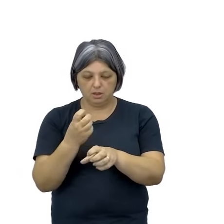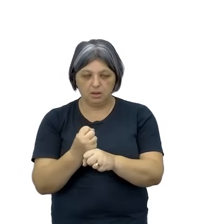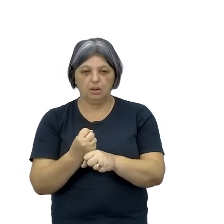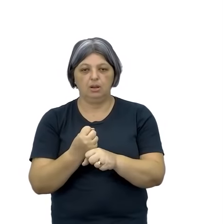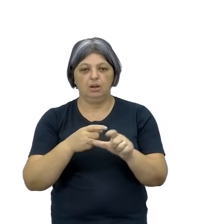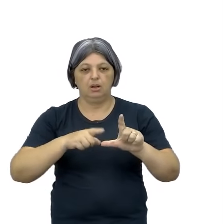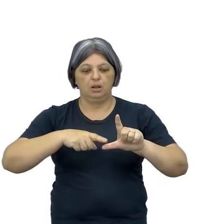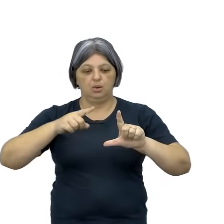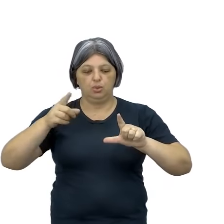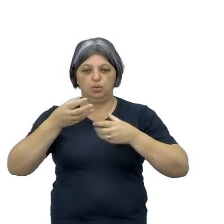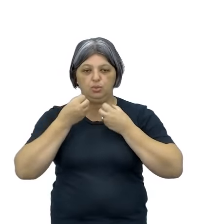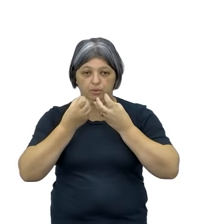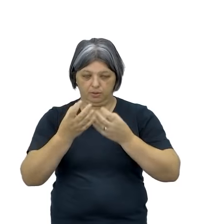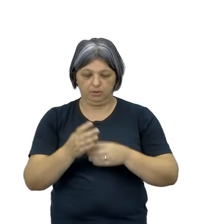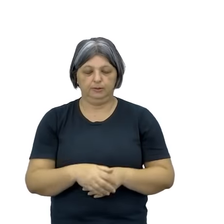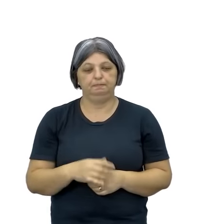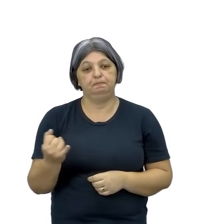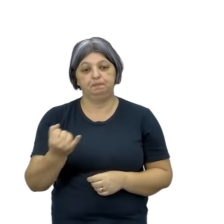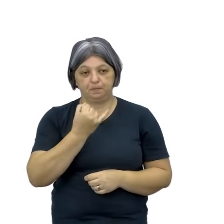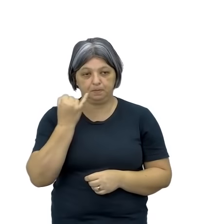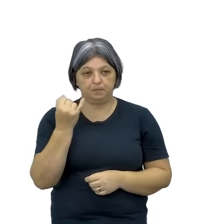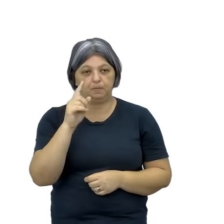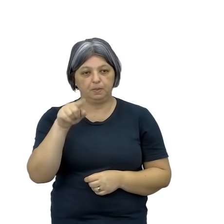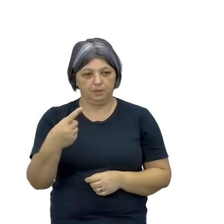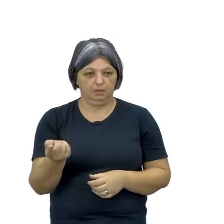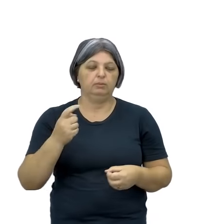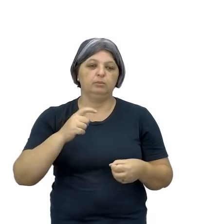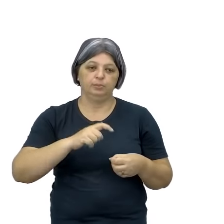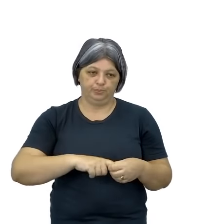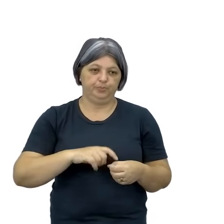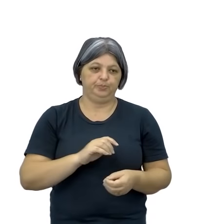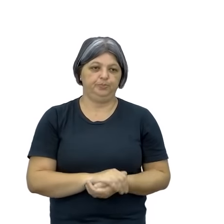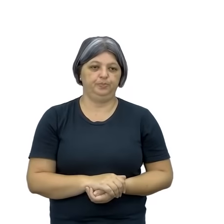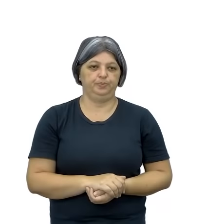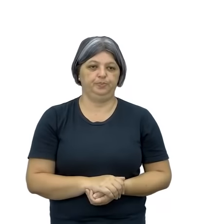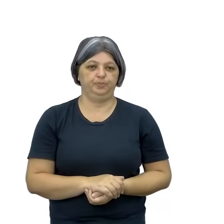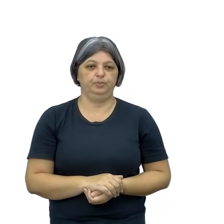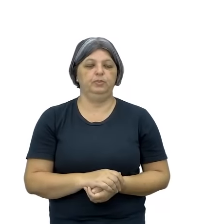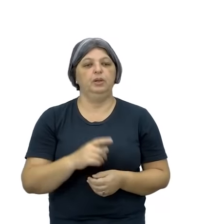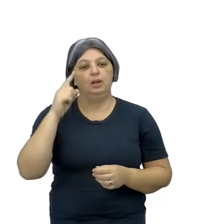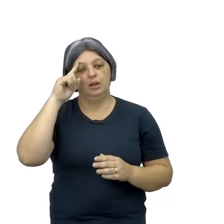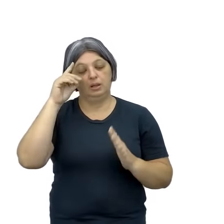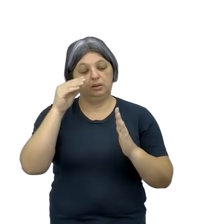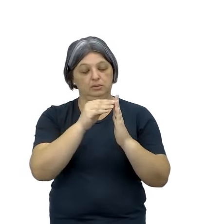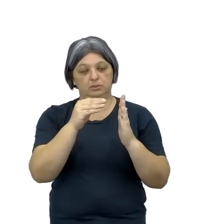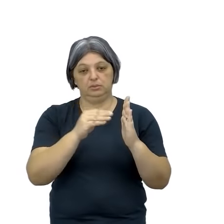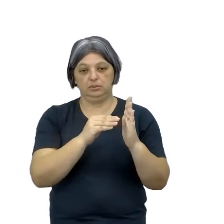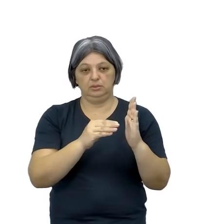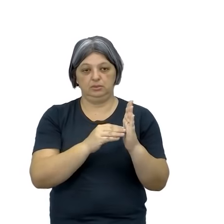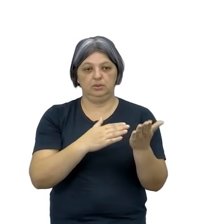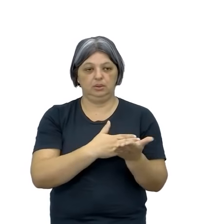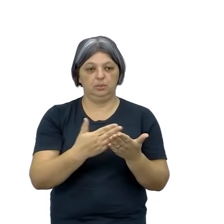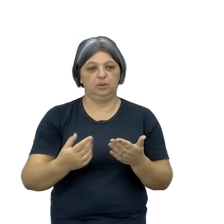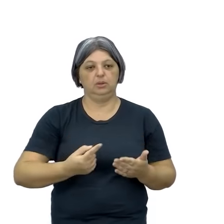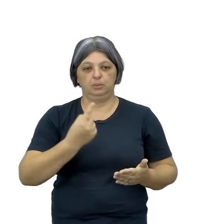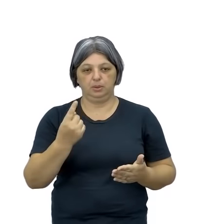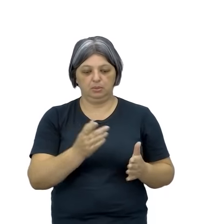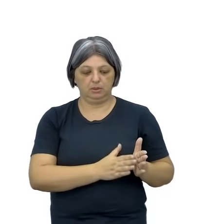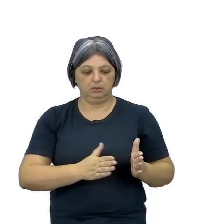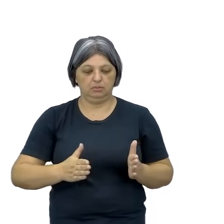importante sempre pensar nesse sentido, eu vou retomar mais para frente. A nossa agenda se inicia agora, então, com o primeiro momento, que é